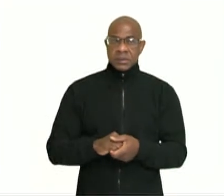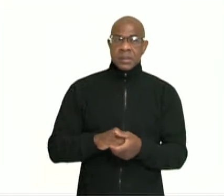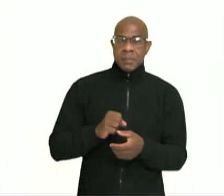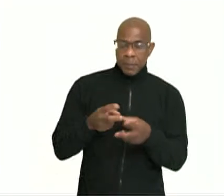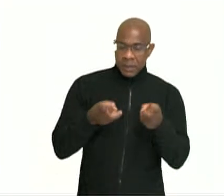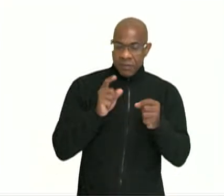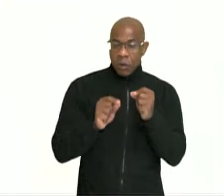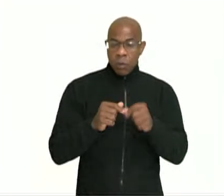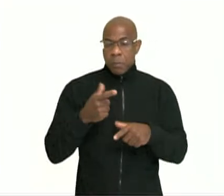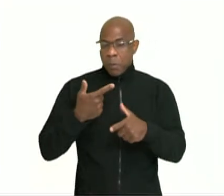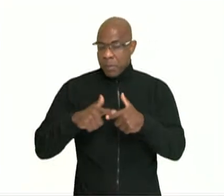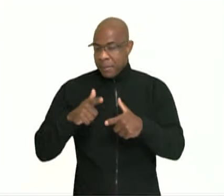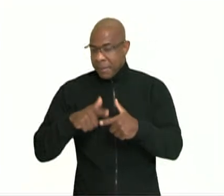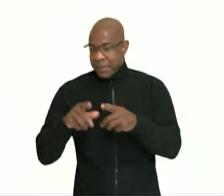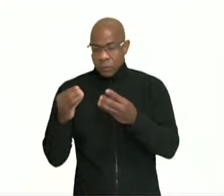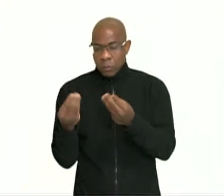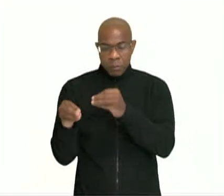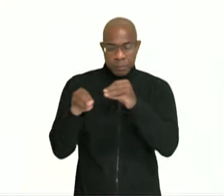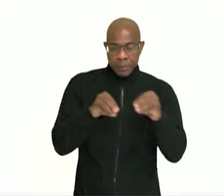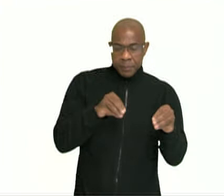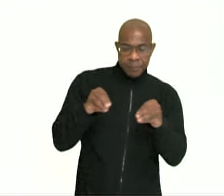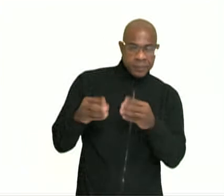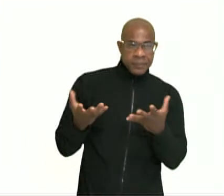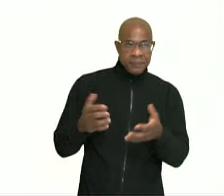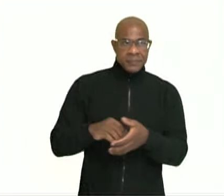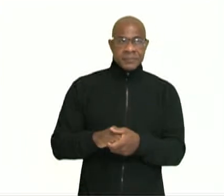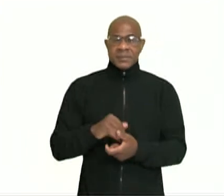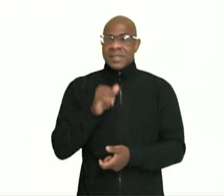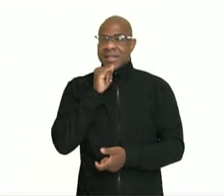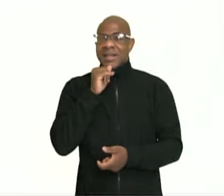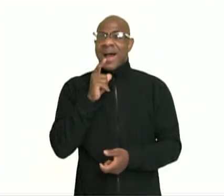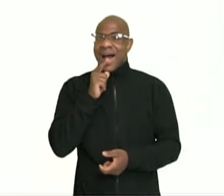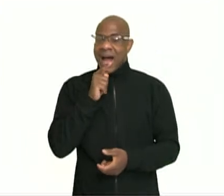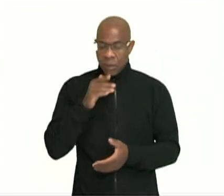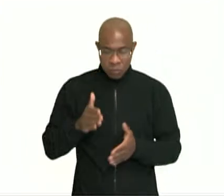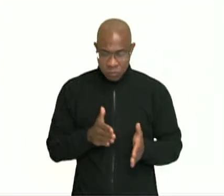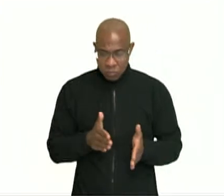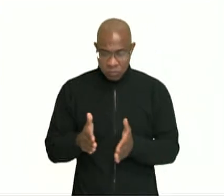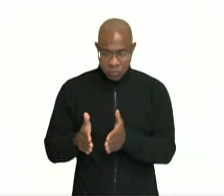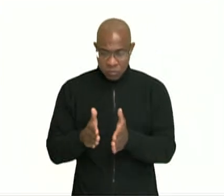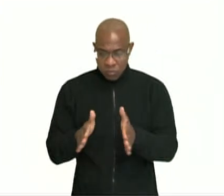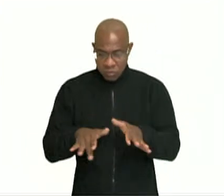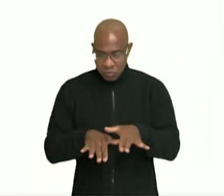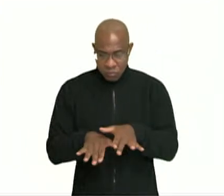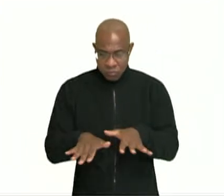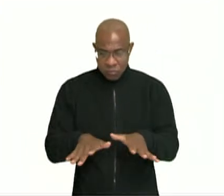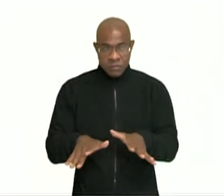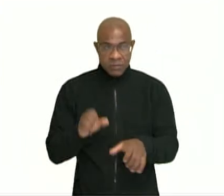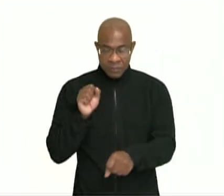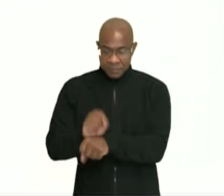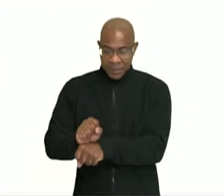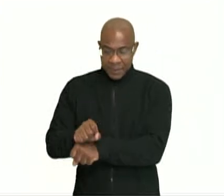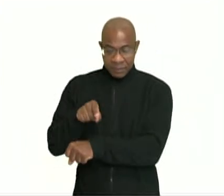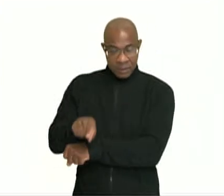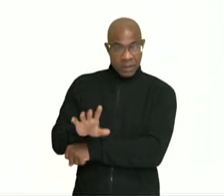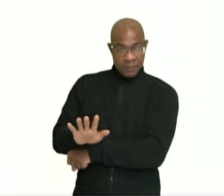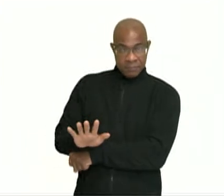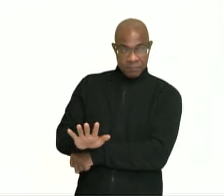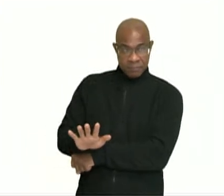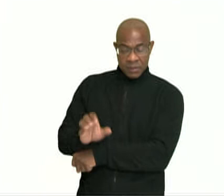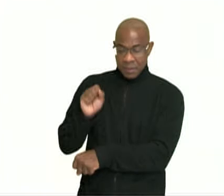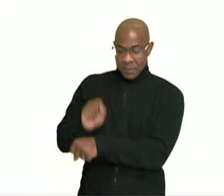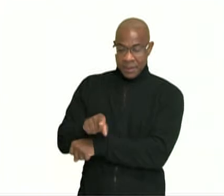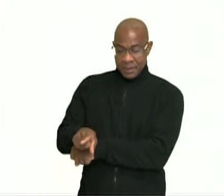Ou seja, a água retirada do lençol freático, ela estava quietinha lá.